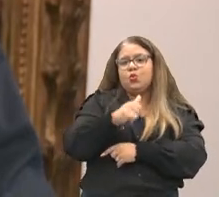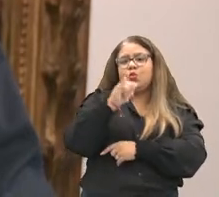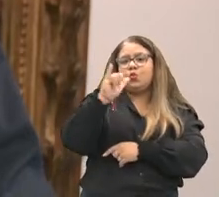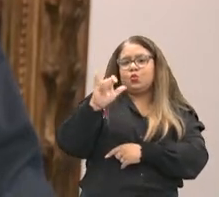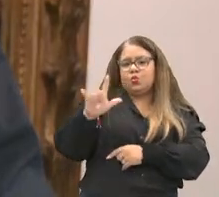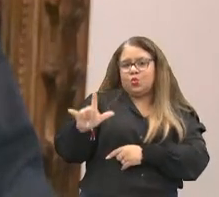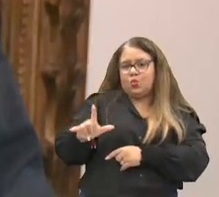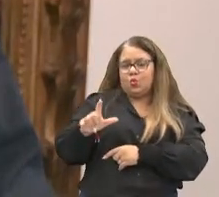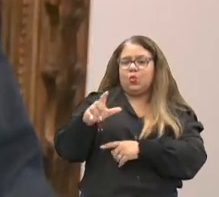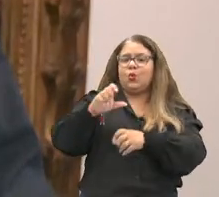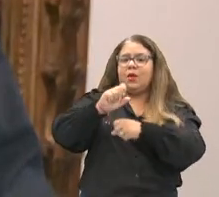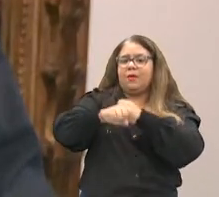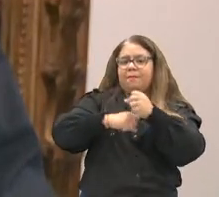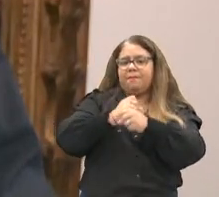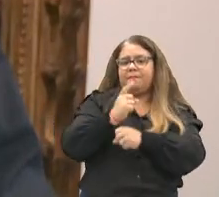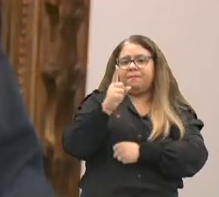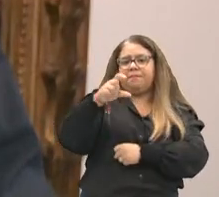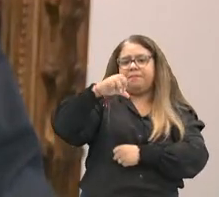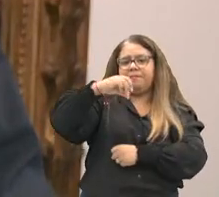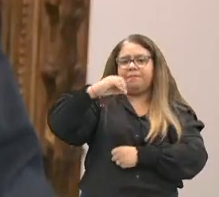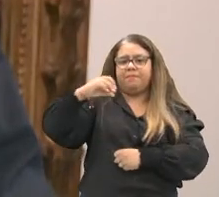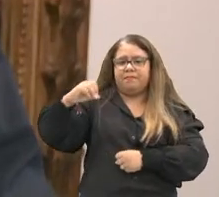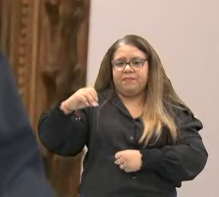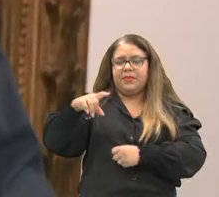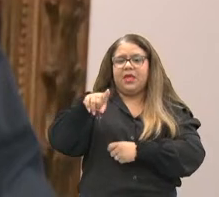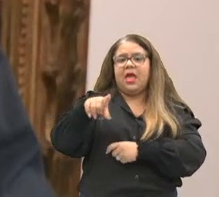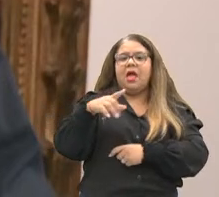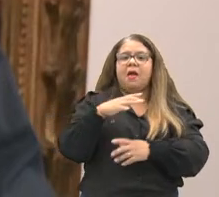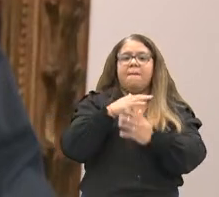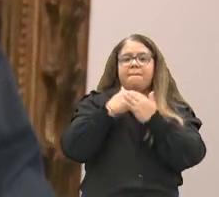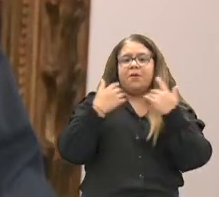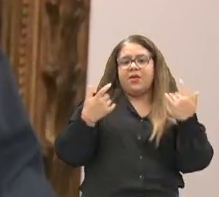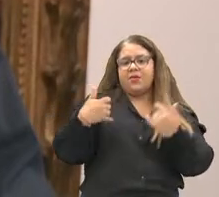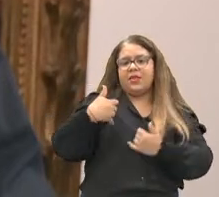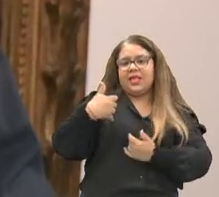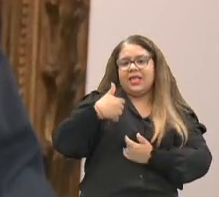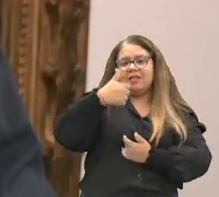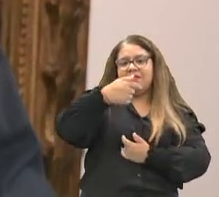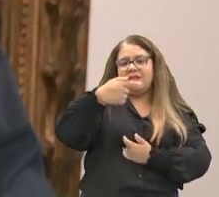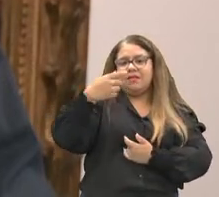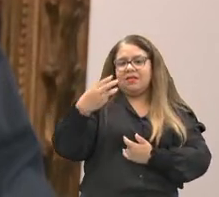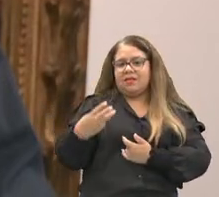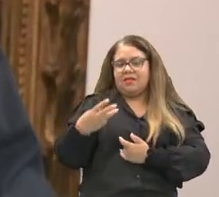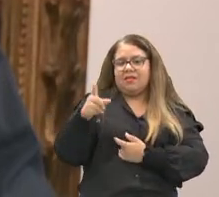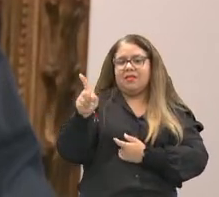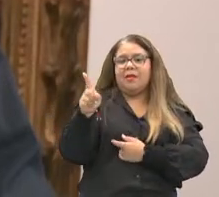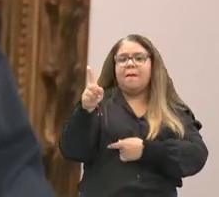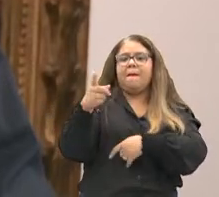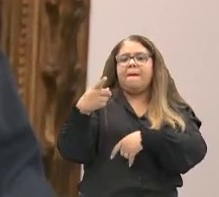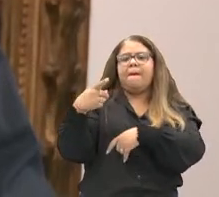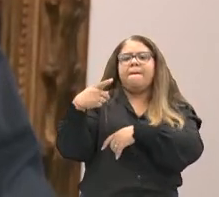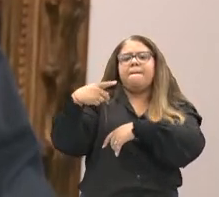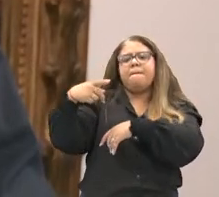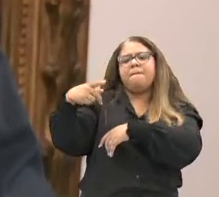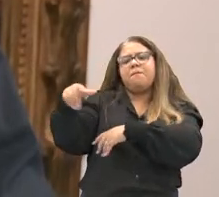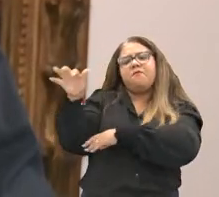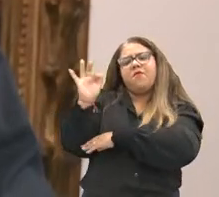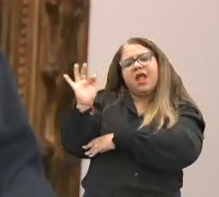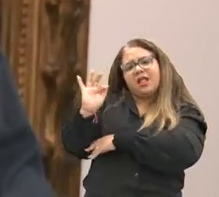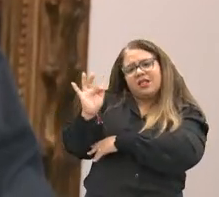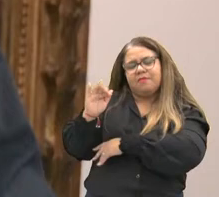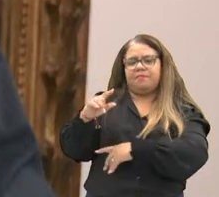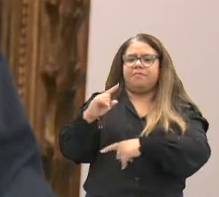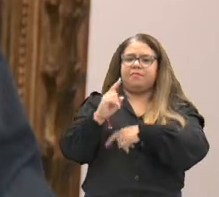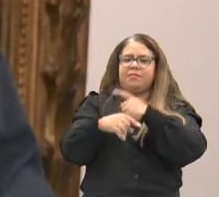morreu aos 73 anos de idade em Paris, na França, depois de ter exercido os mais importantes cargos